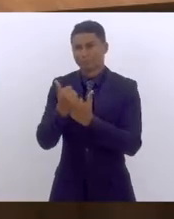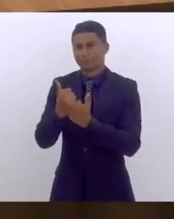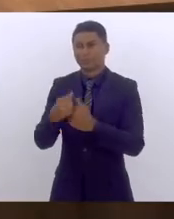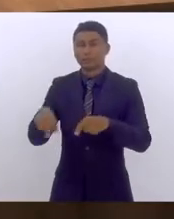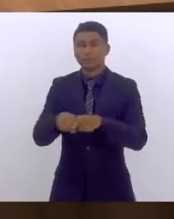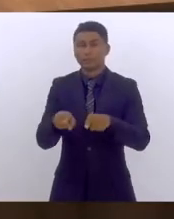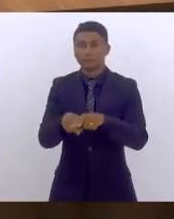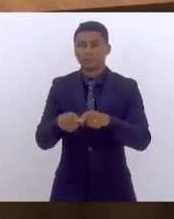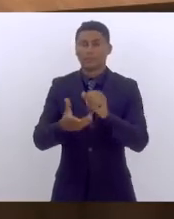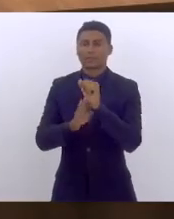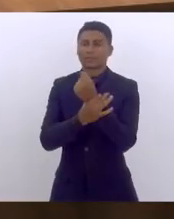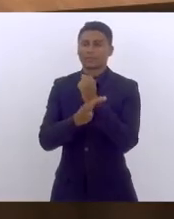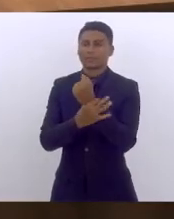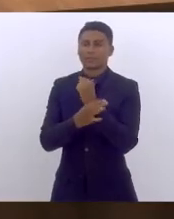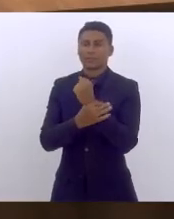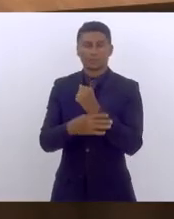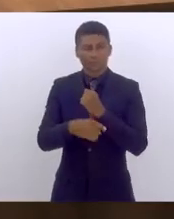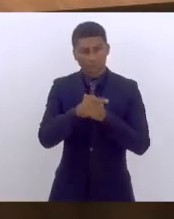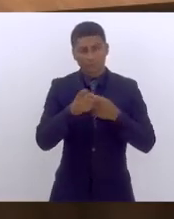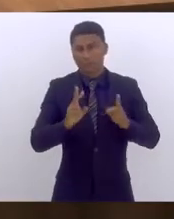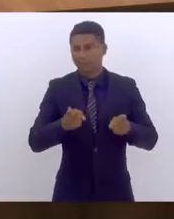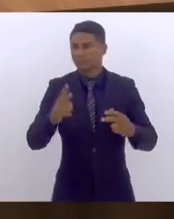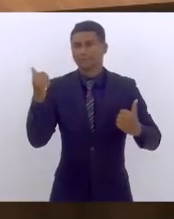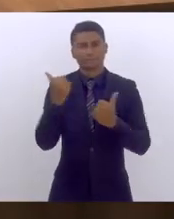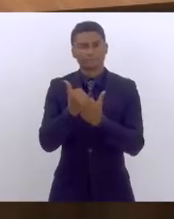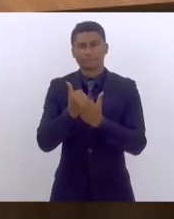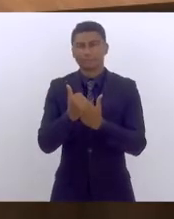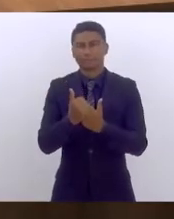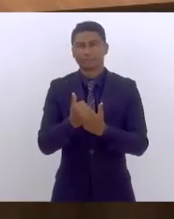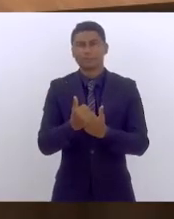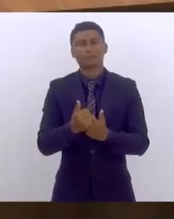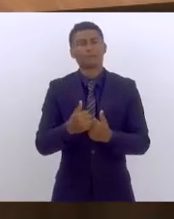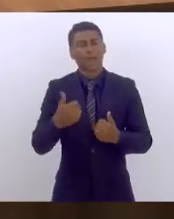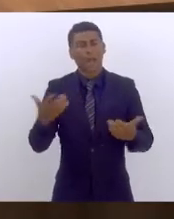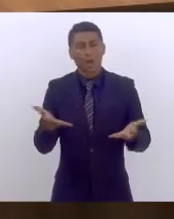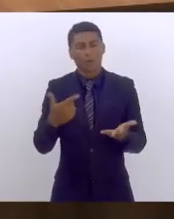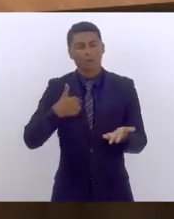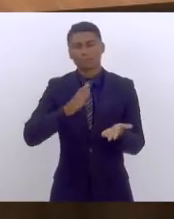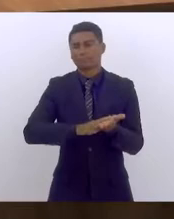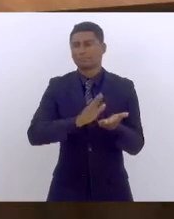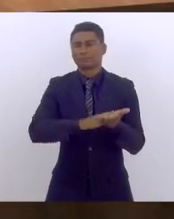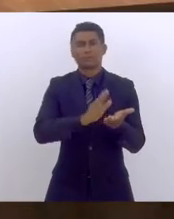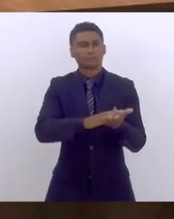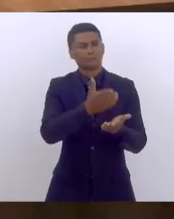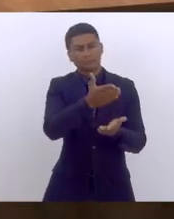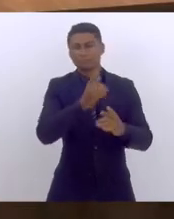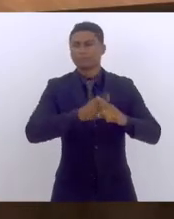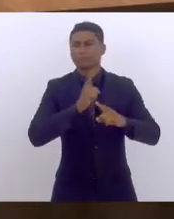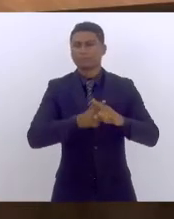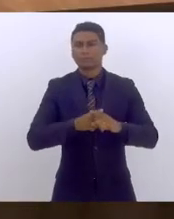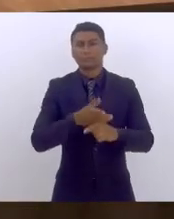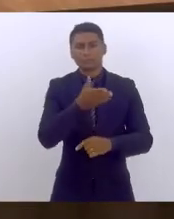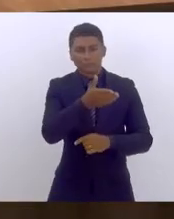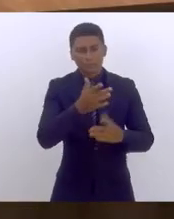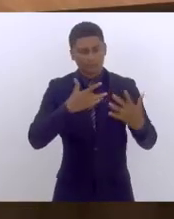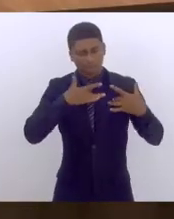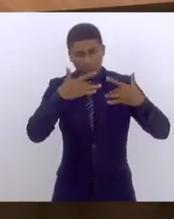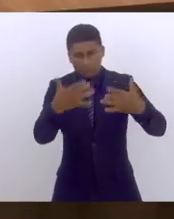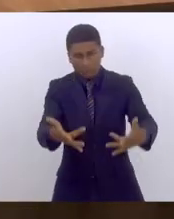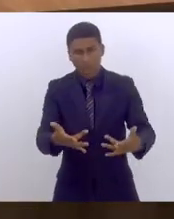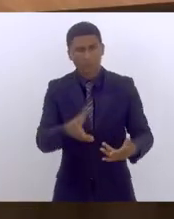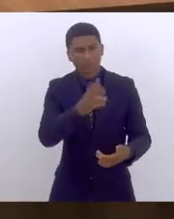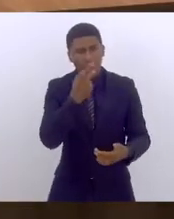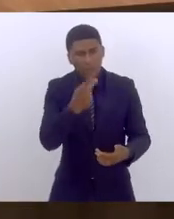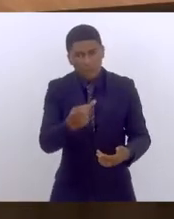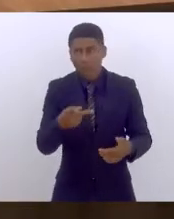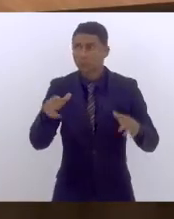segurança pública. Não é à toa o gesto de Vossa Excelência, que eu também aplaudo agora, de voluntariamente permitir a